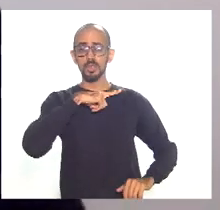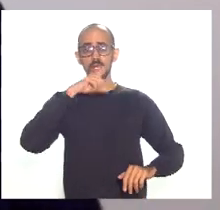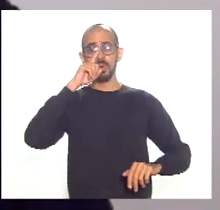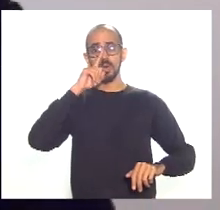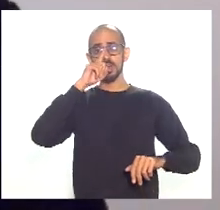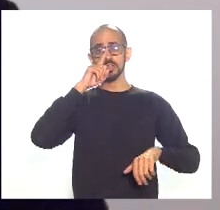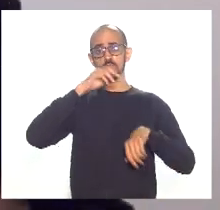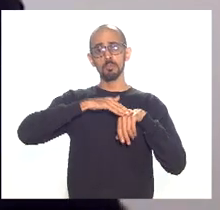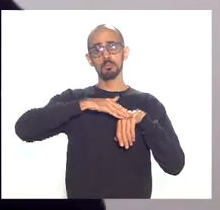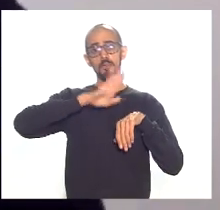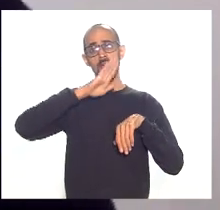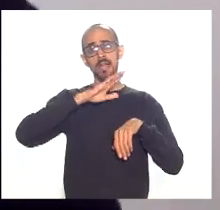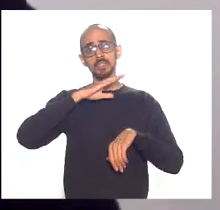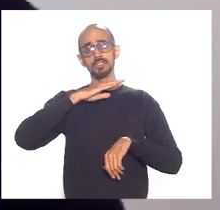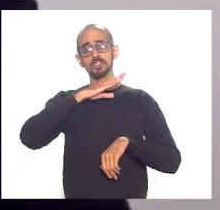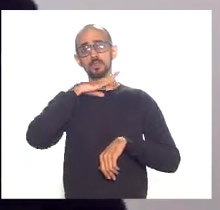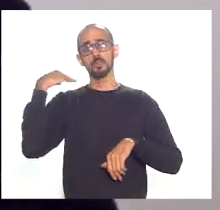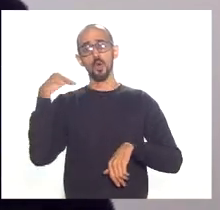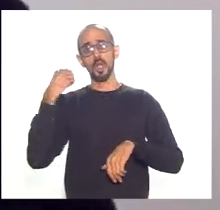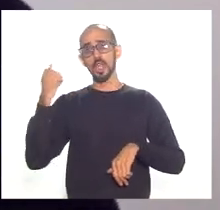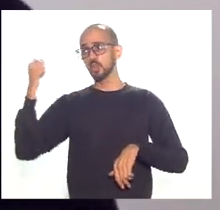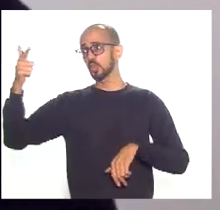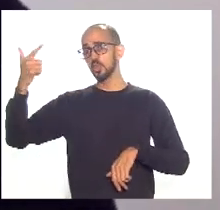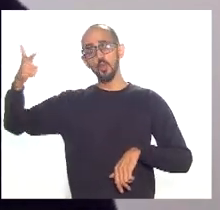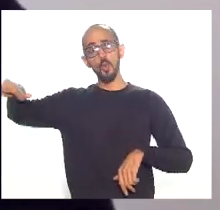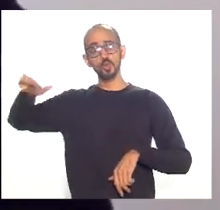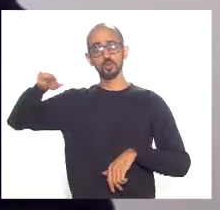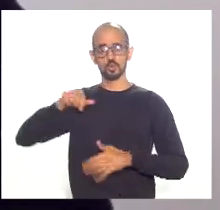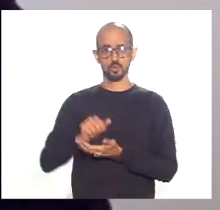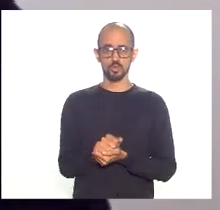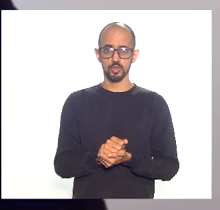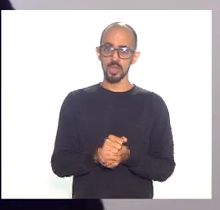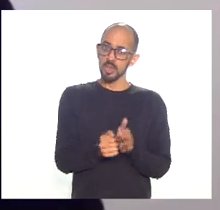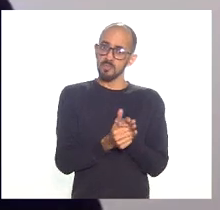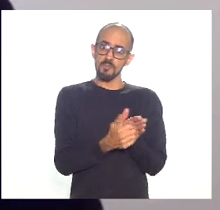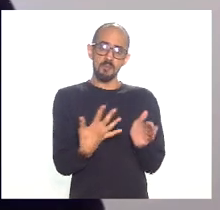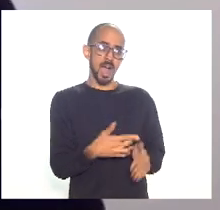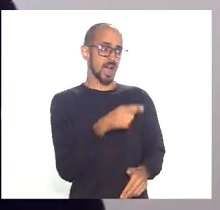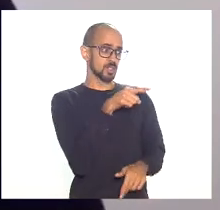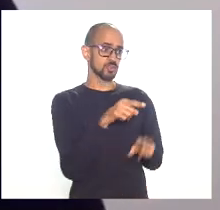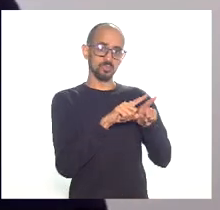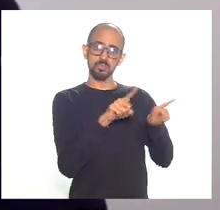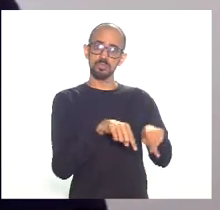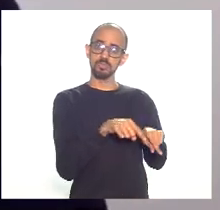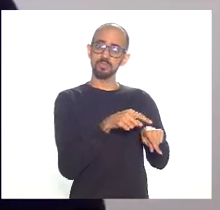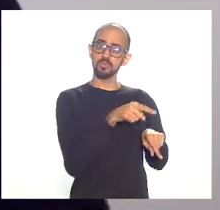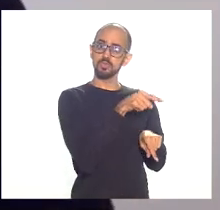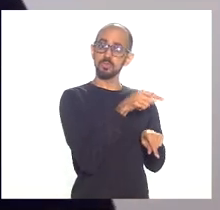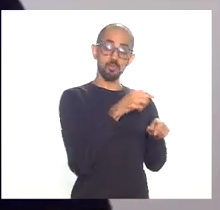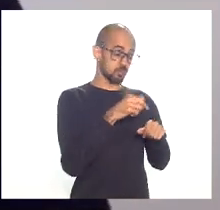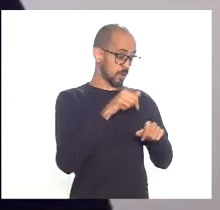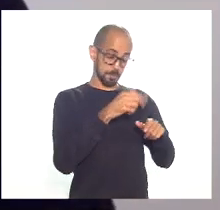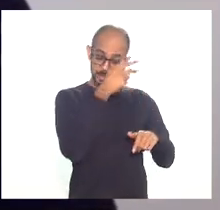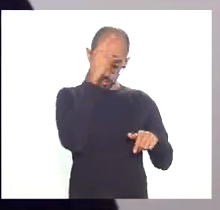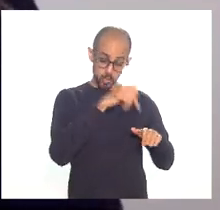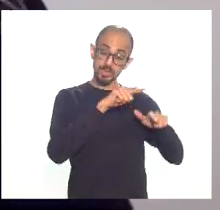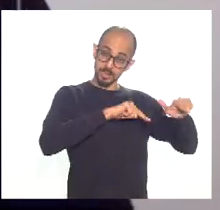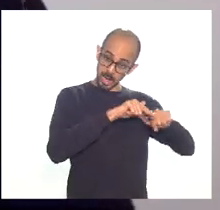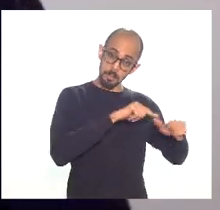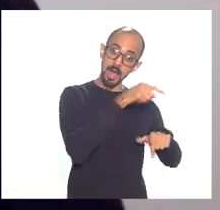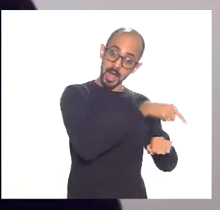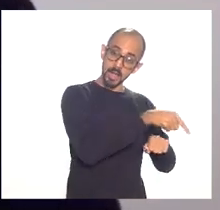olhar milhões de trabalhadores que moram ali, olhar principalmente o tráfico, a vadiagem,